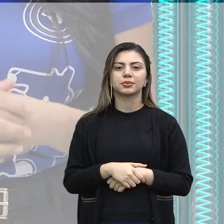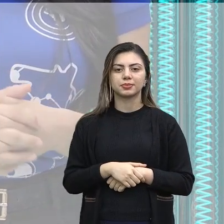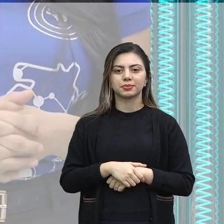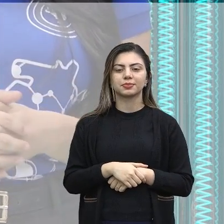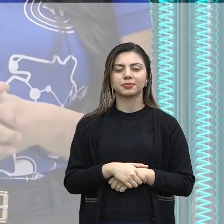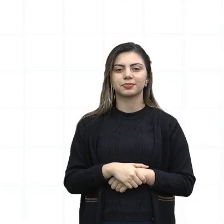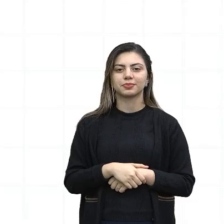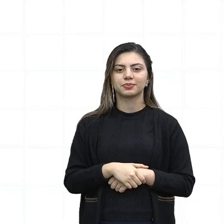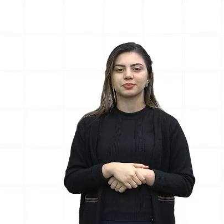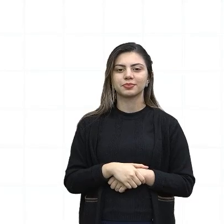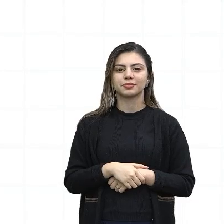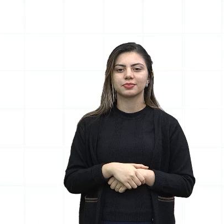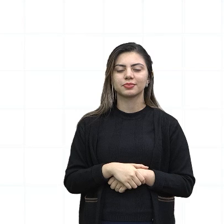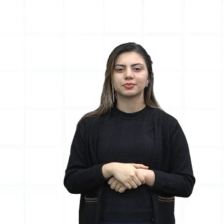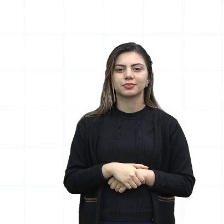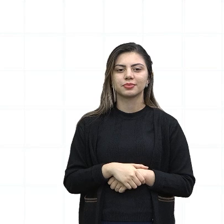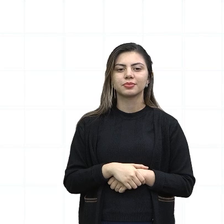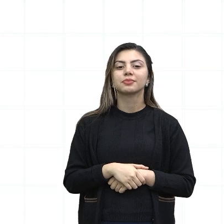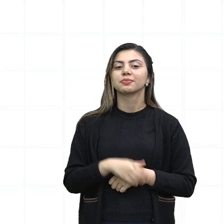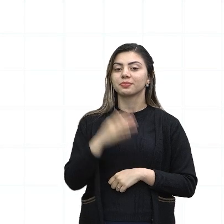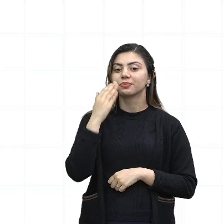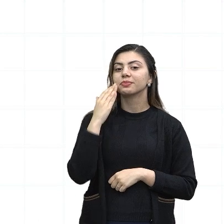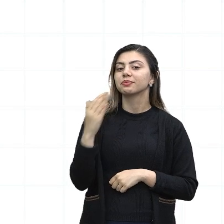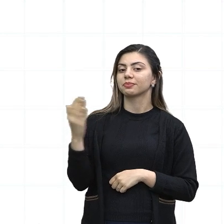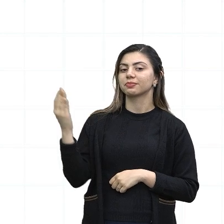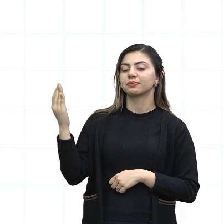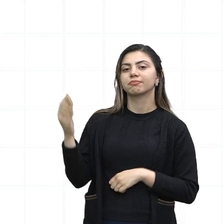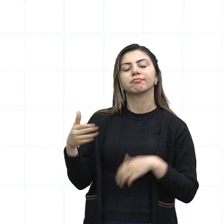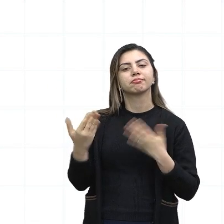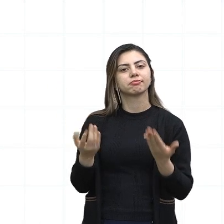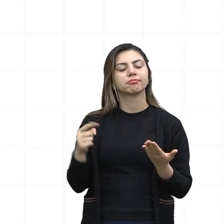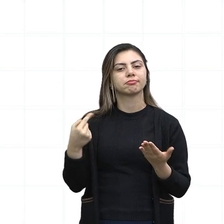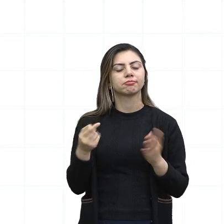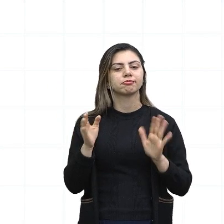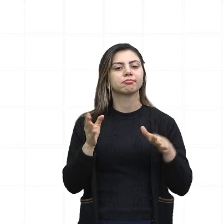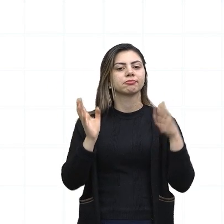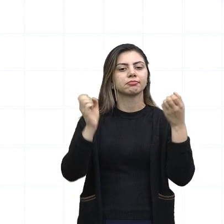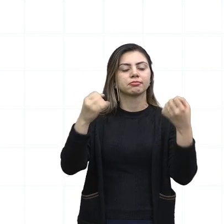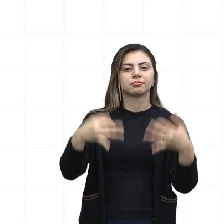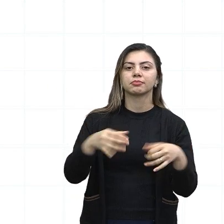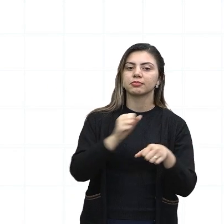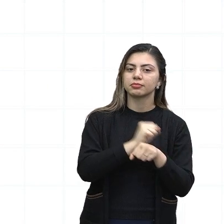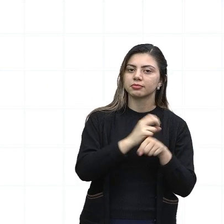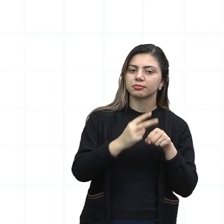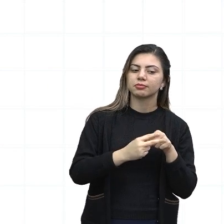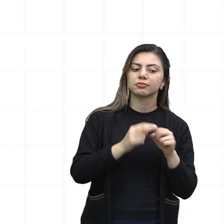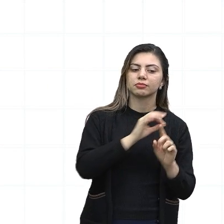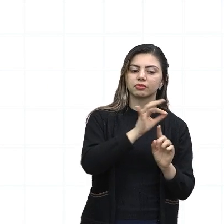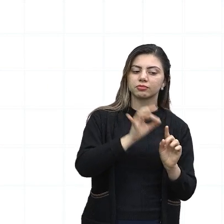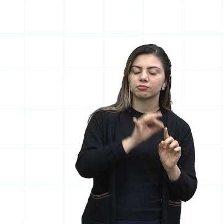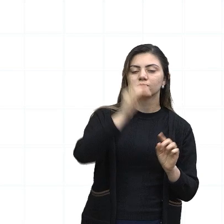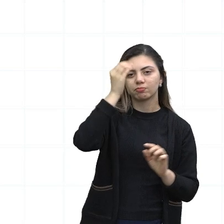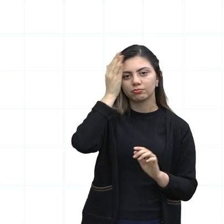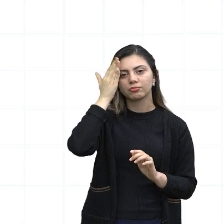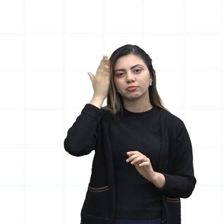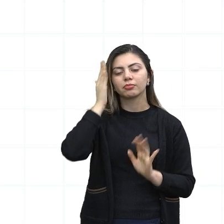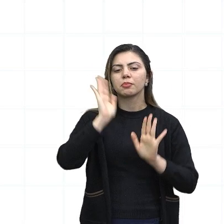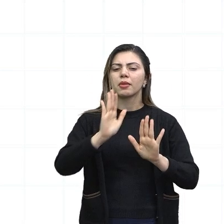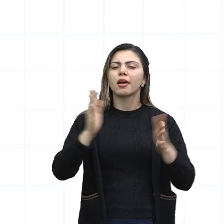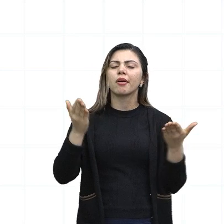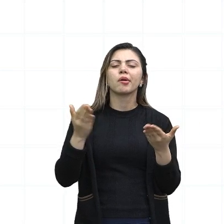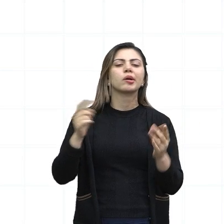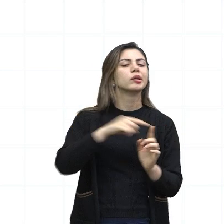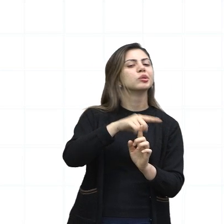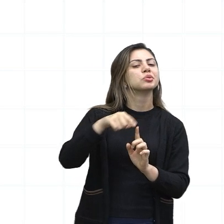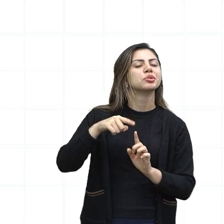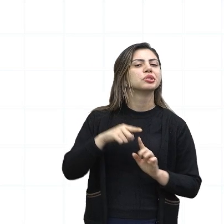exemplos, ok? Let's go! Então, como nós já falamos da função deles, nós vamos ver aqui quais são os tipos